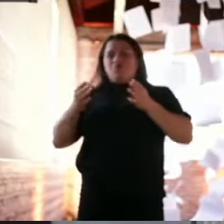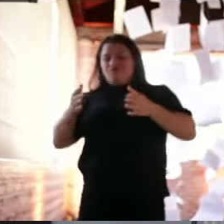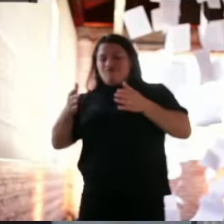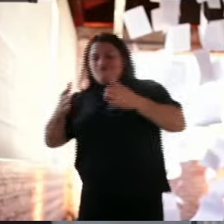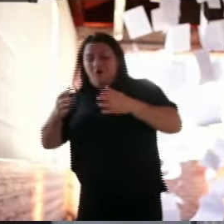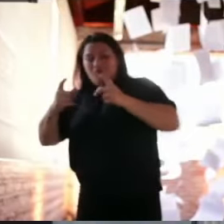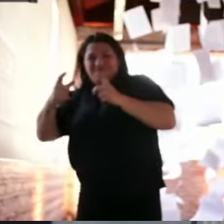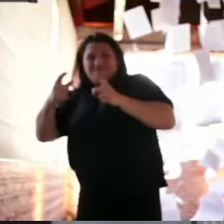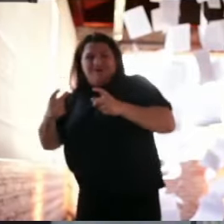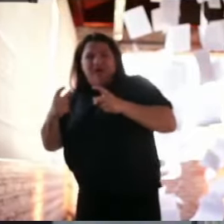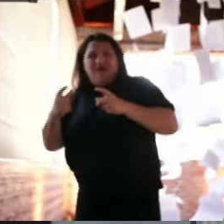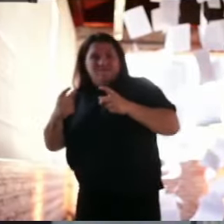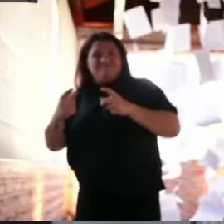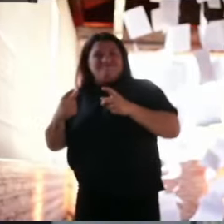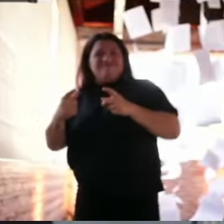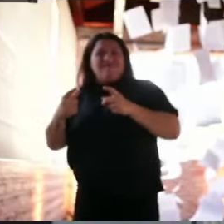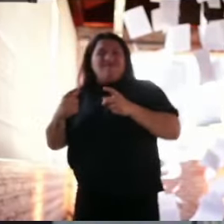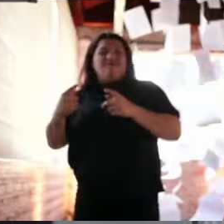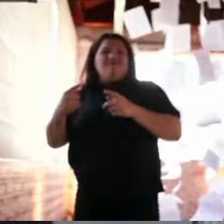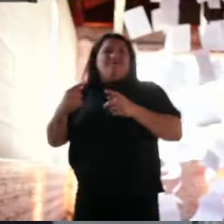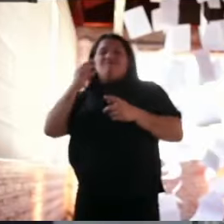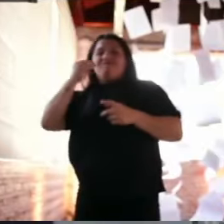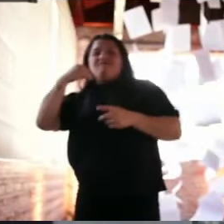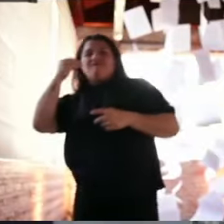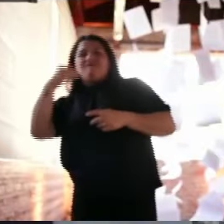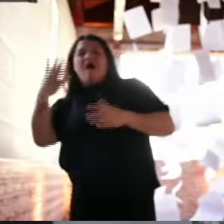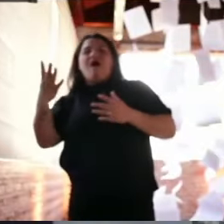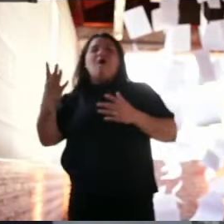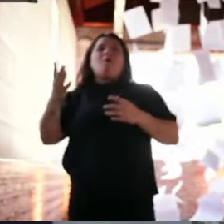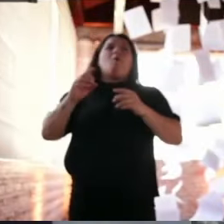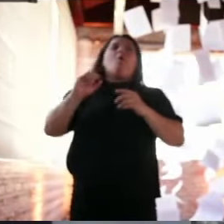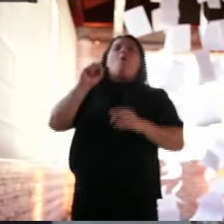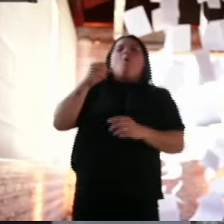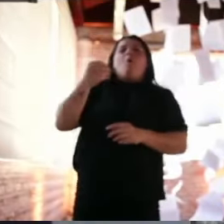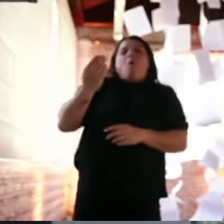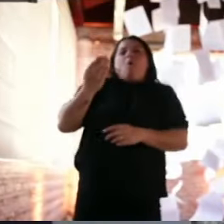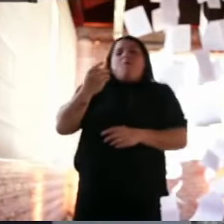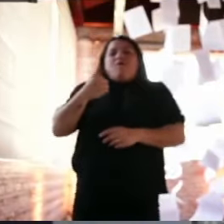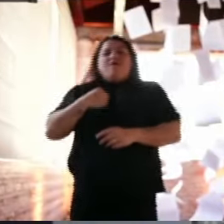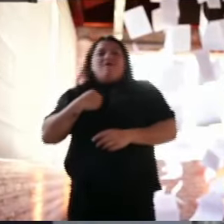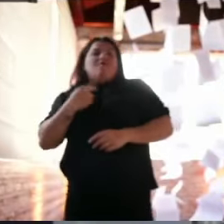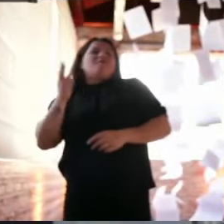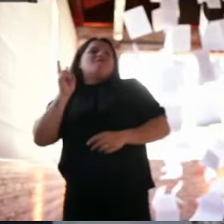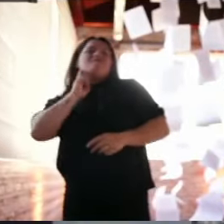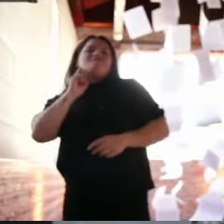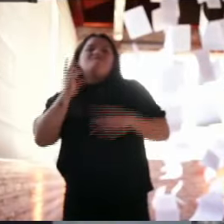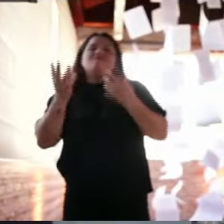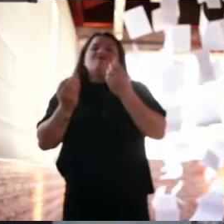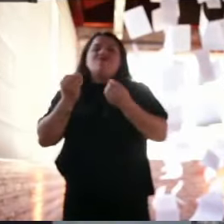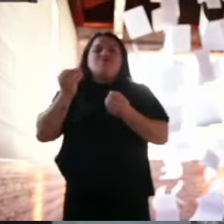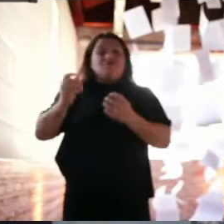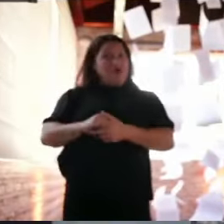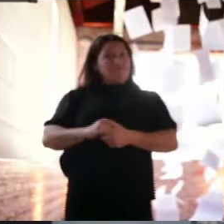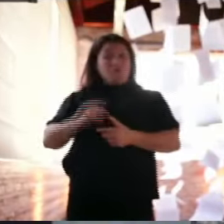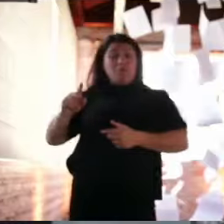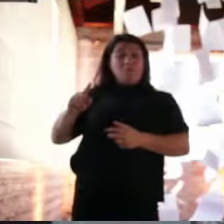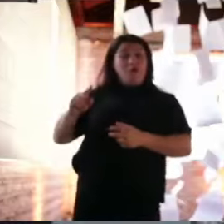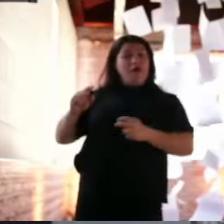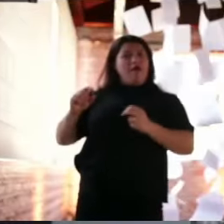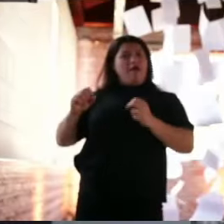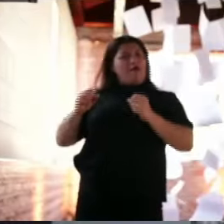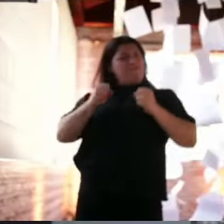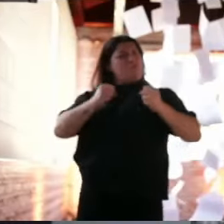né como é que a gente não infantiliza a vítima como a gente dá dignidade para